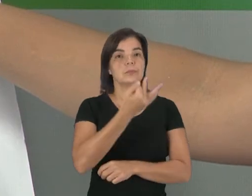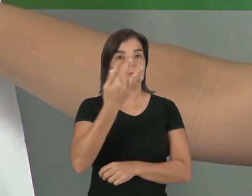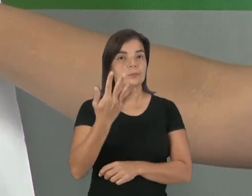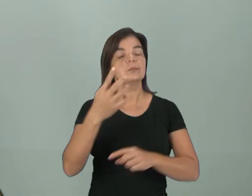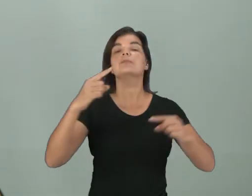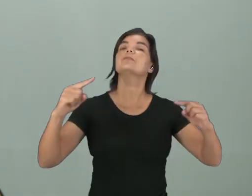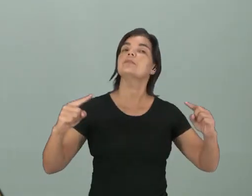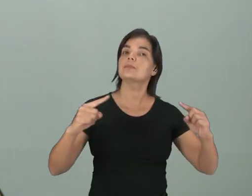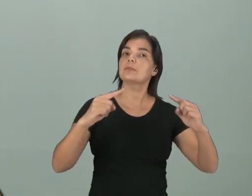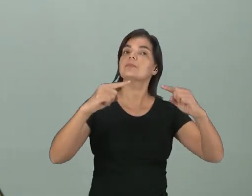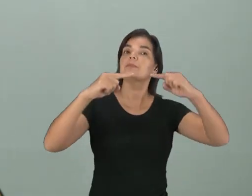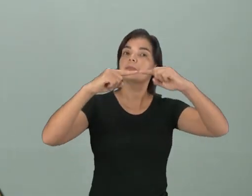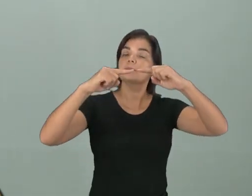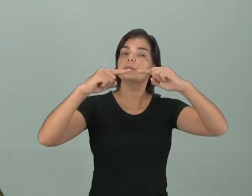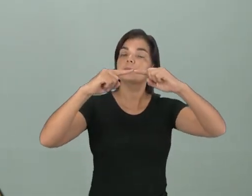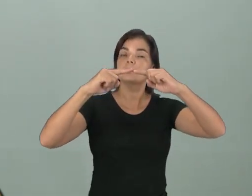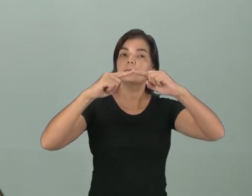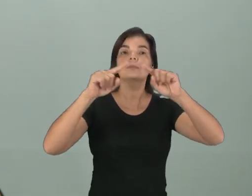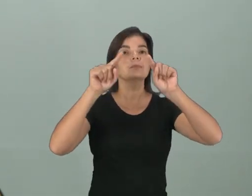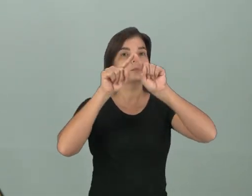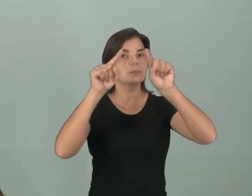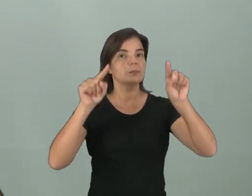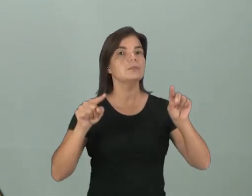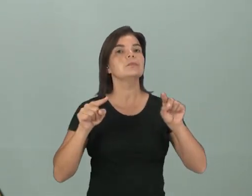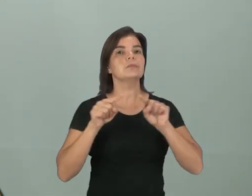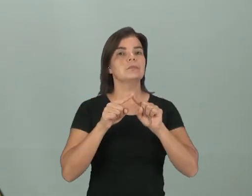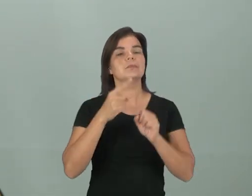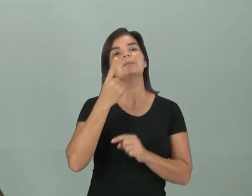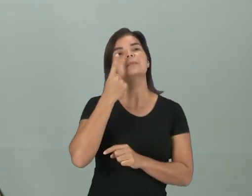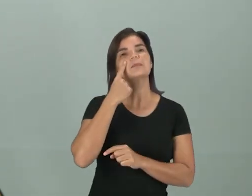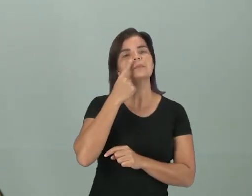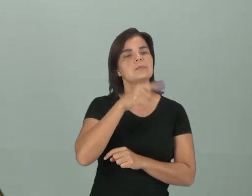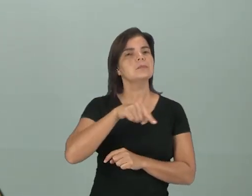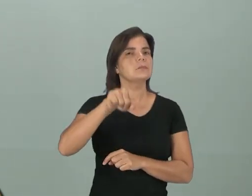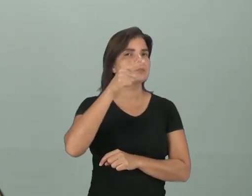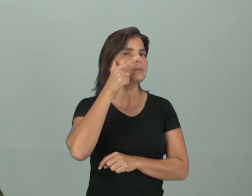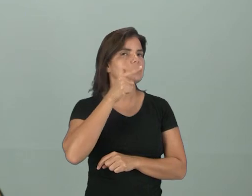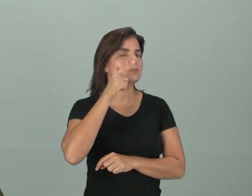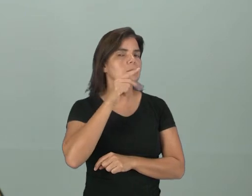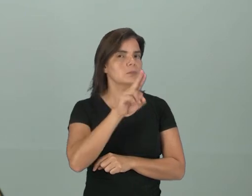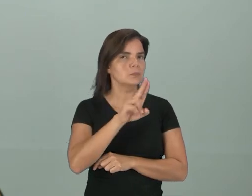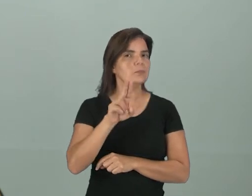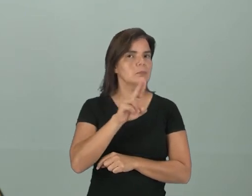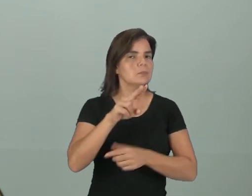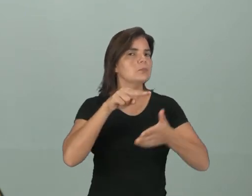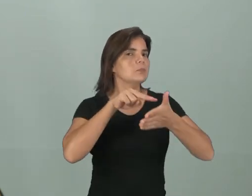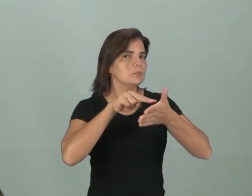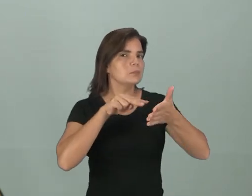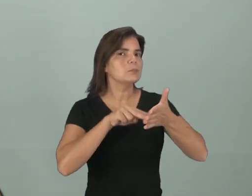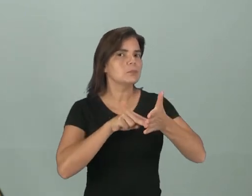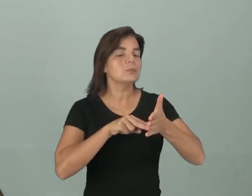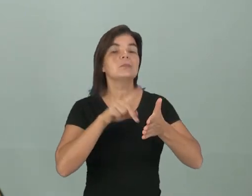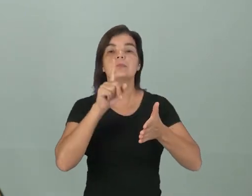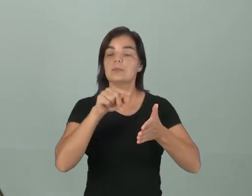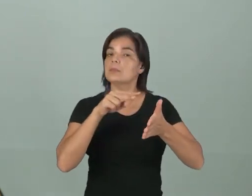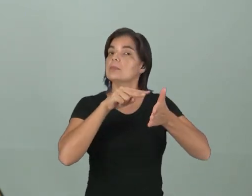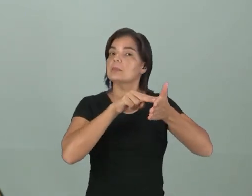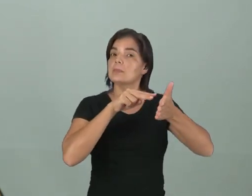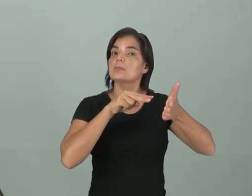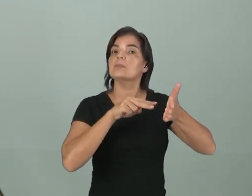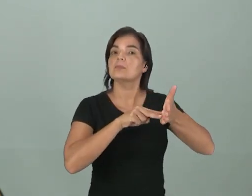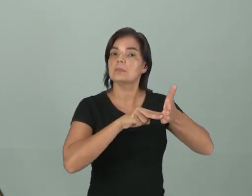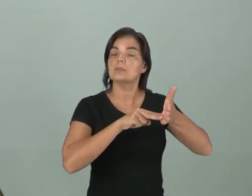das arestas que ele possui uma base quadrada, não é mesmo? Olhando para ele, você consegue lembrar o nome desse prisma? Ele é um